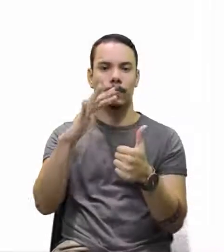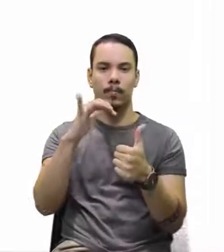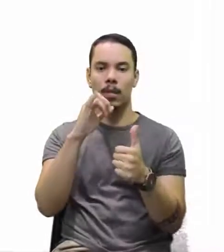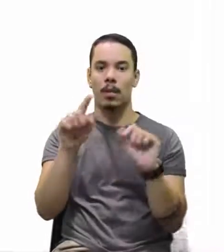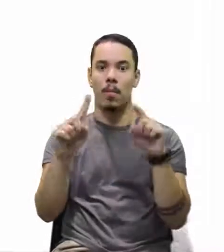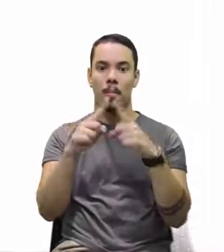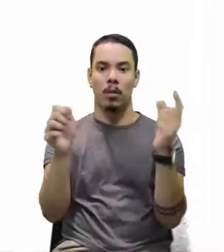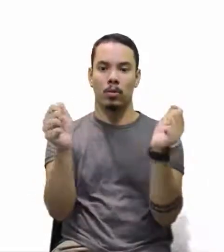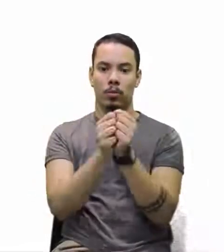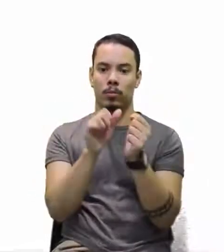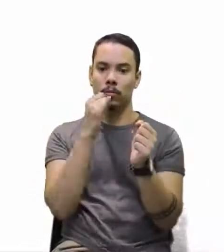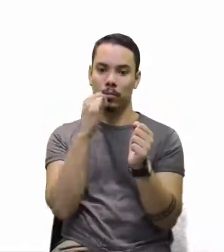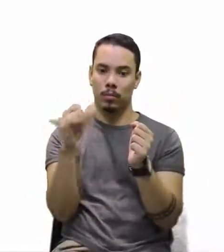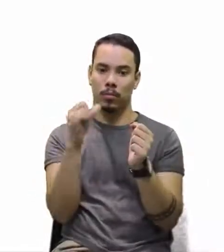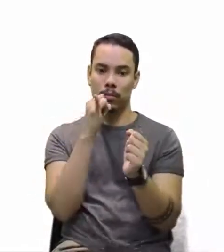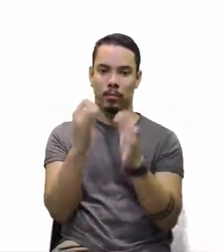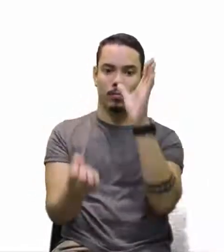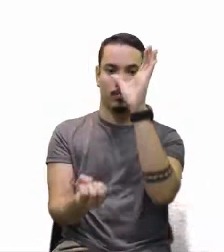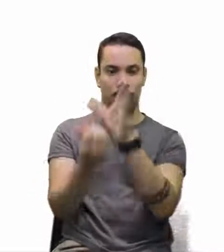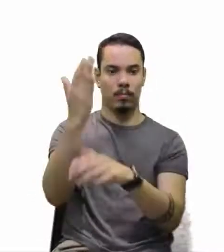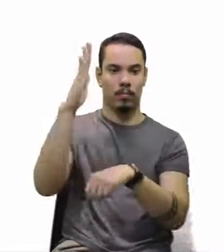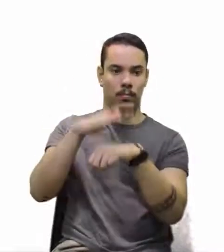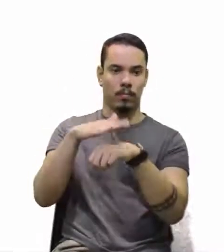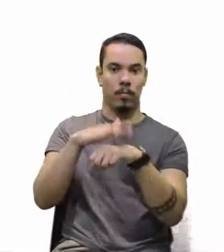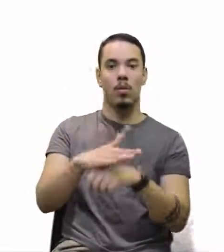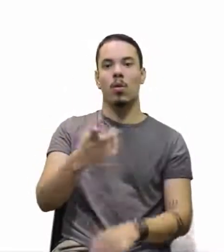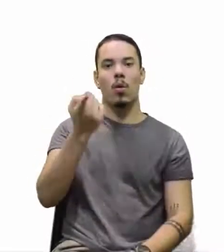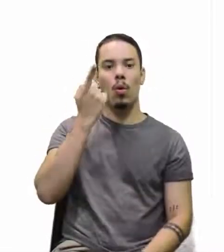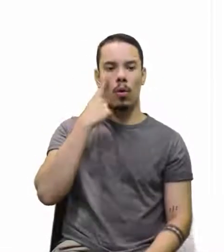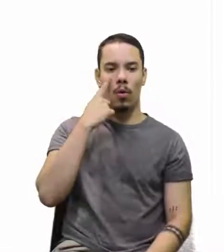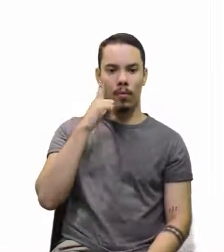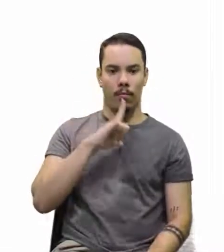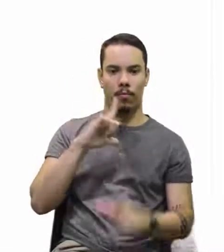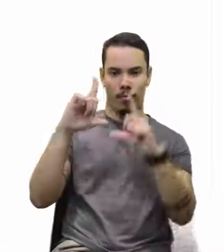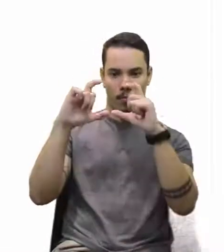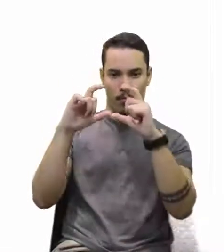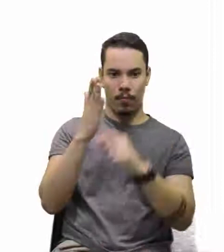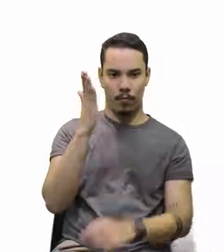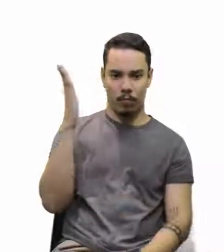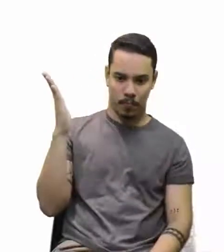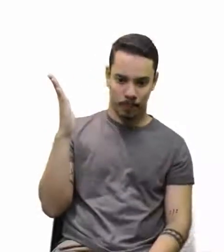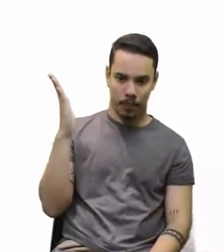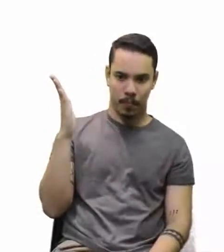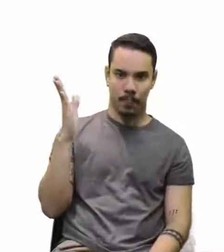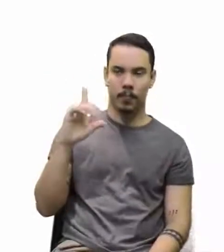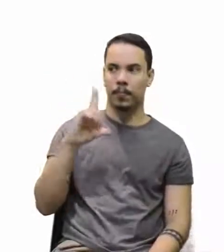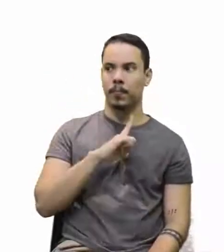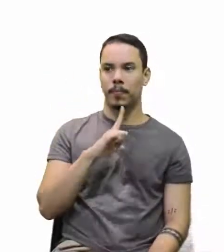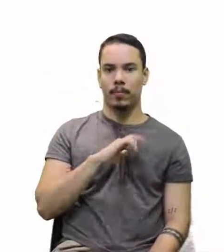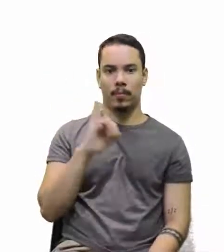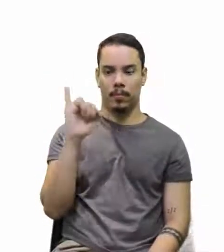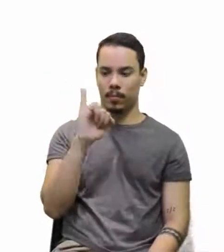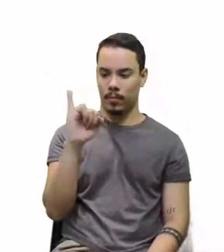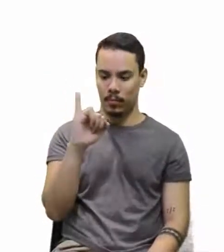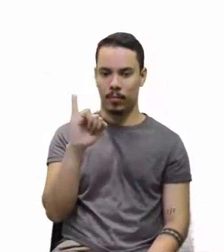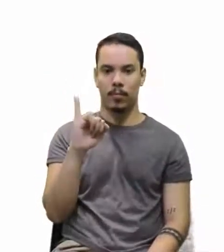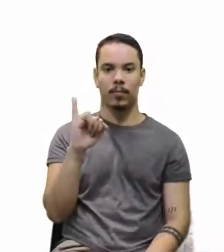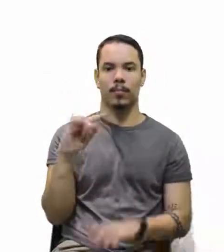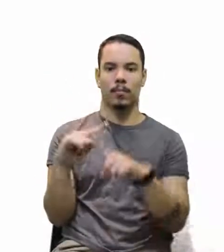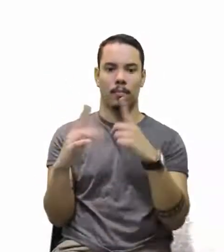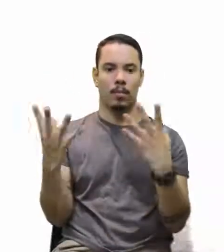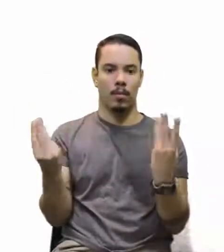que o criou. Olha aqui. Então, nós temos aí, ó, a corrente I, entra uma corrente